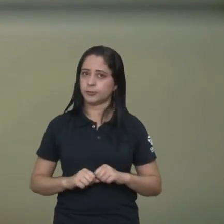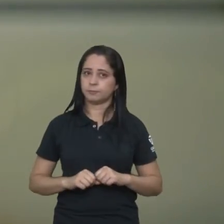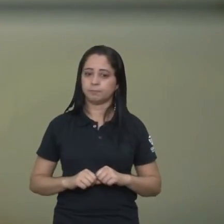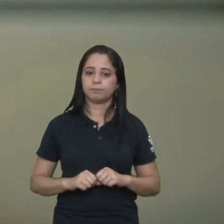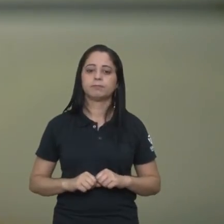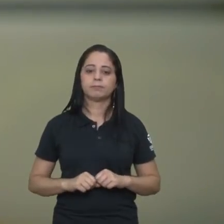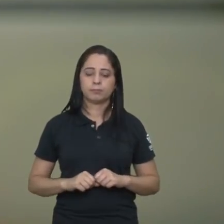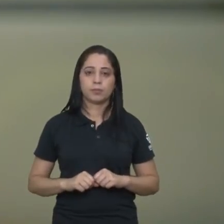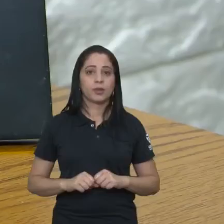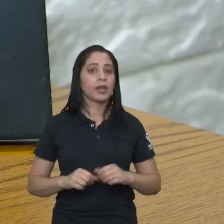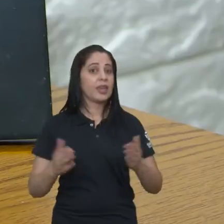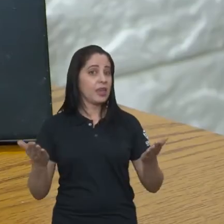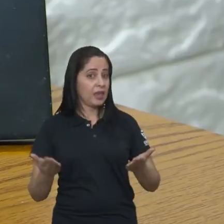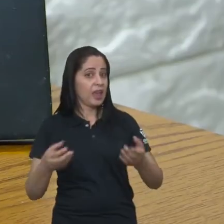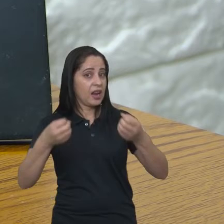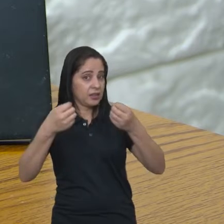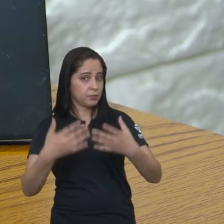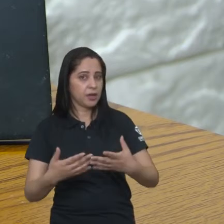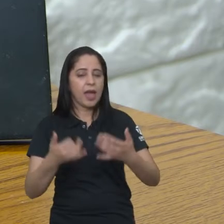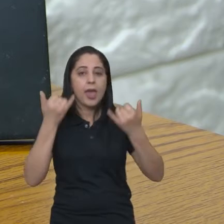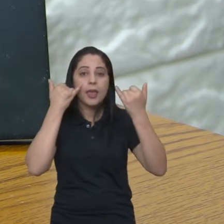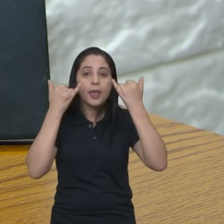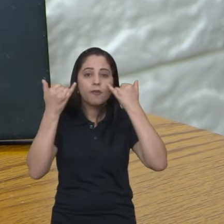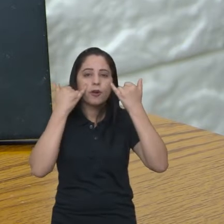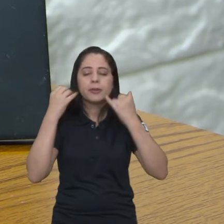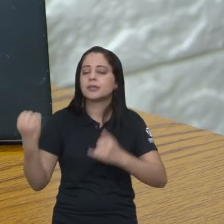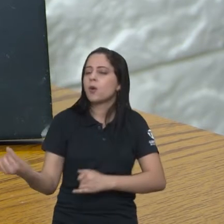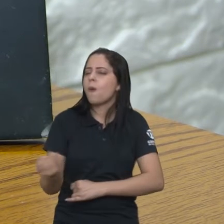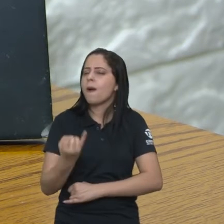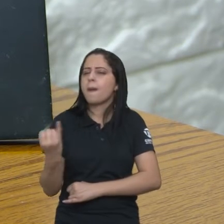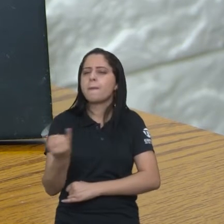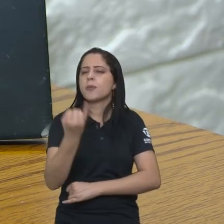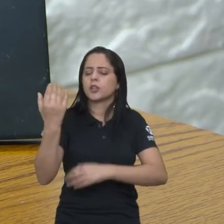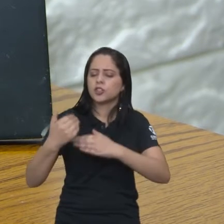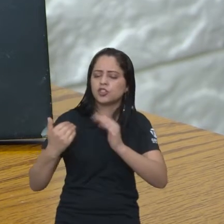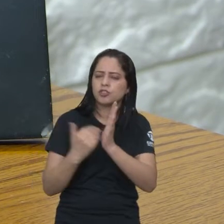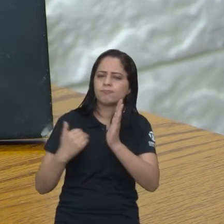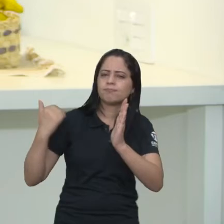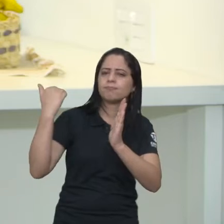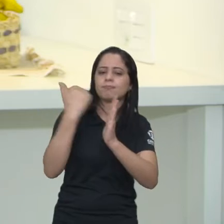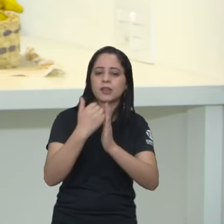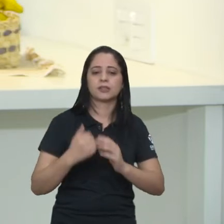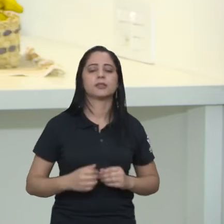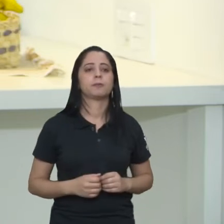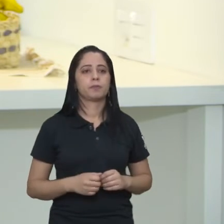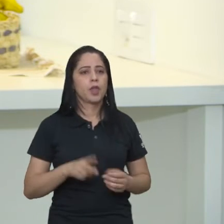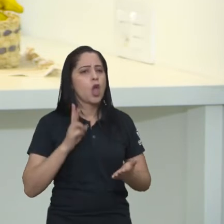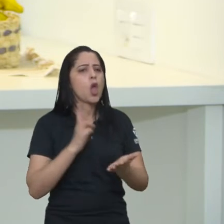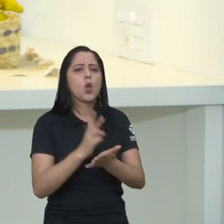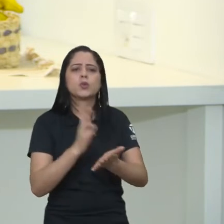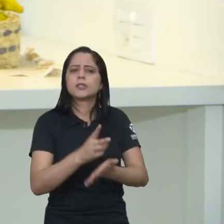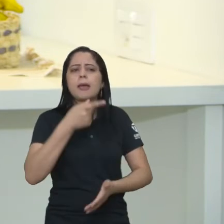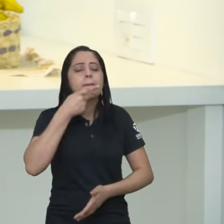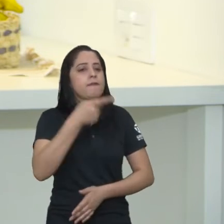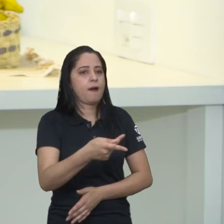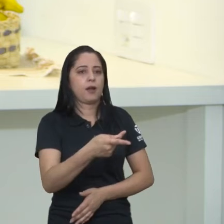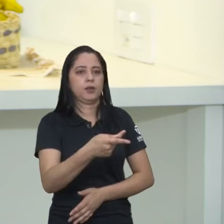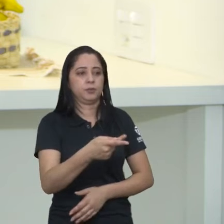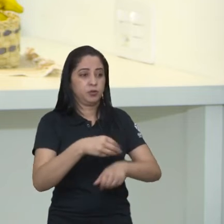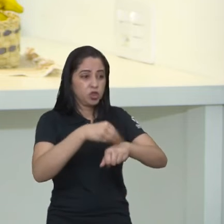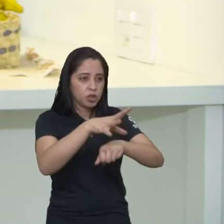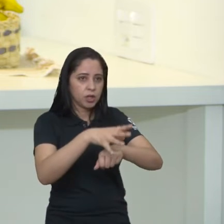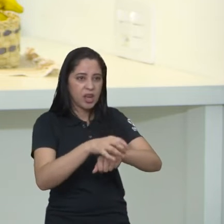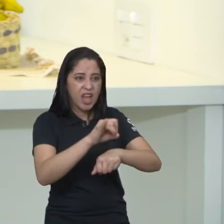passar pelo mesmo caso e afirmou que a informação é o melhor caminho. O que eu digo para muitas amigas, mulheres,